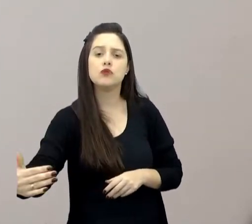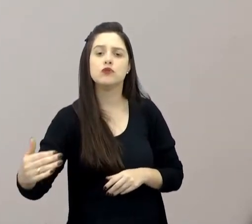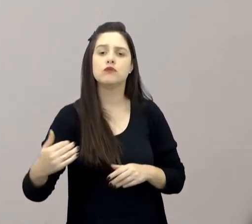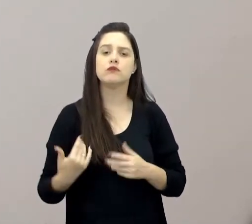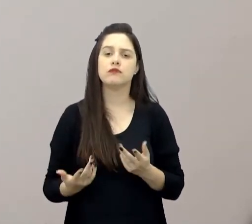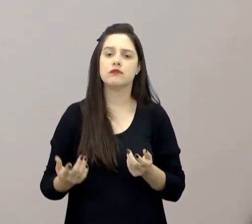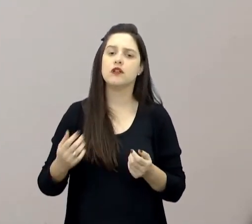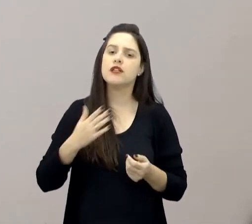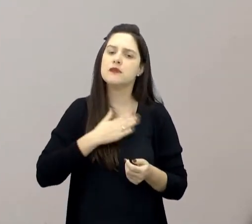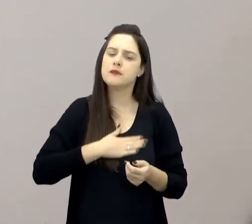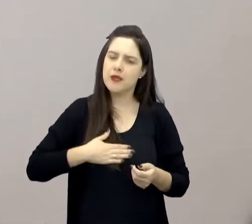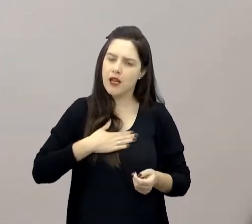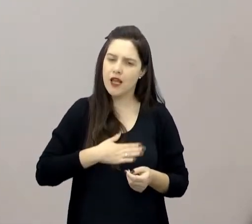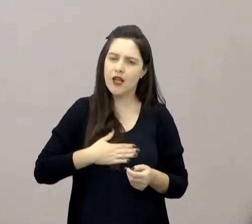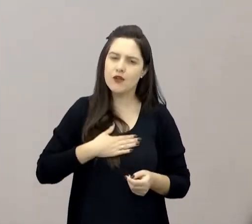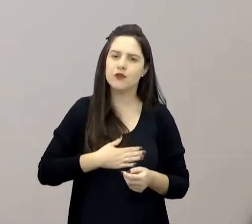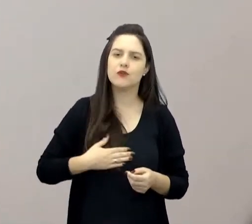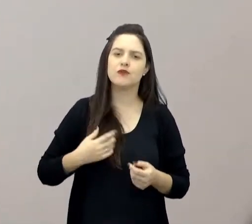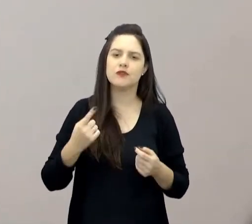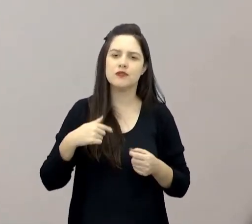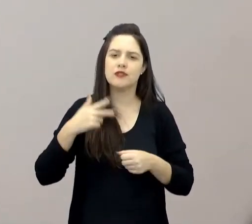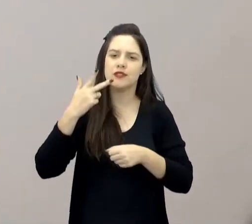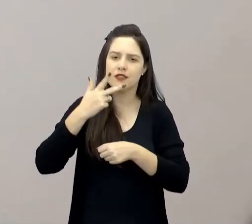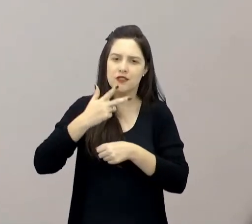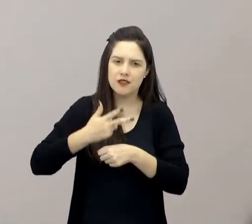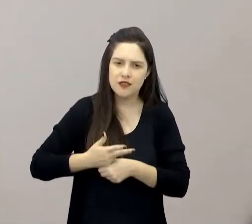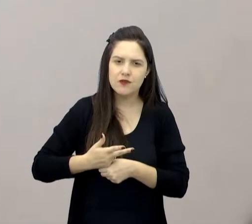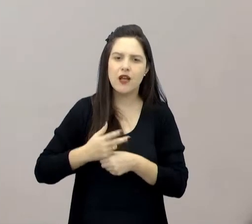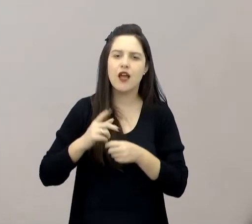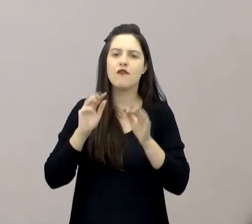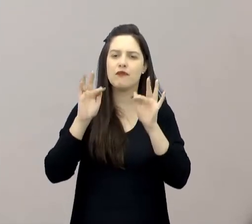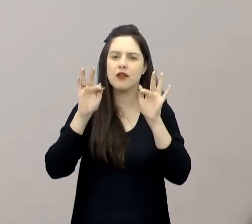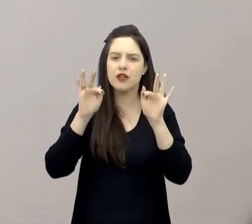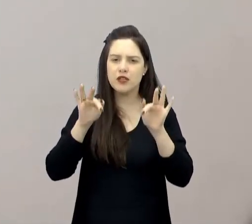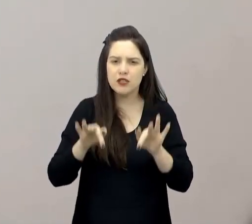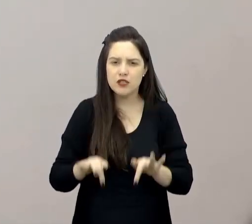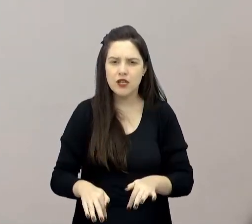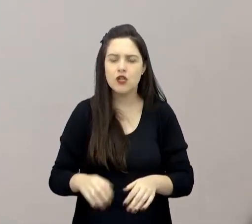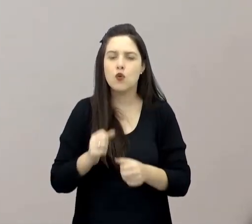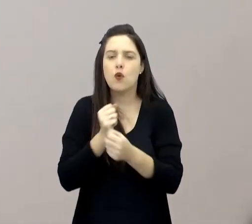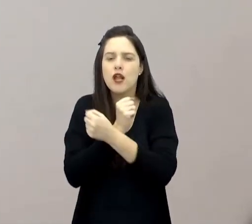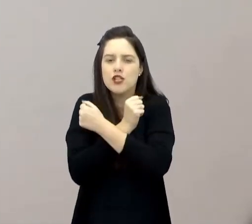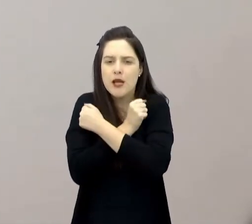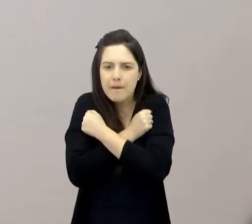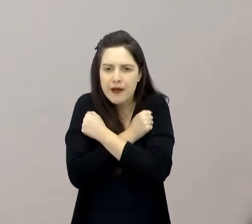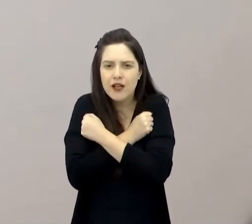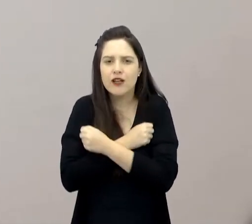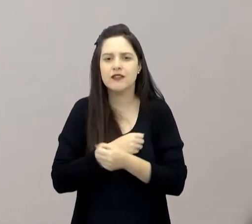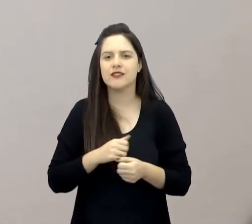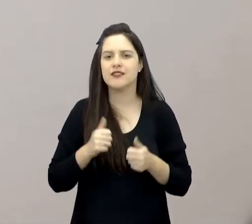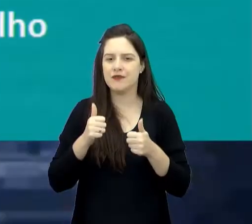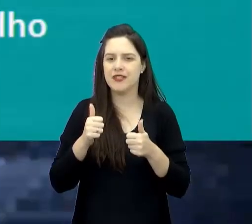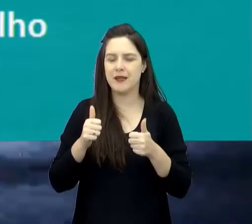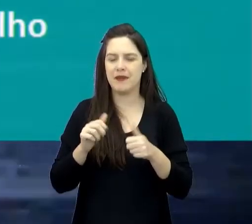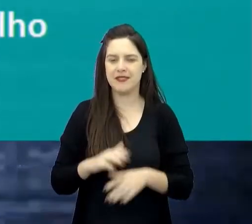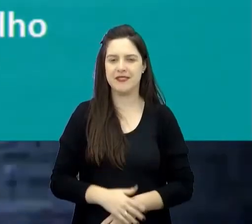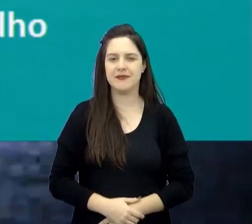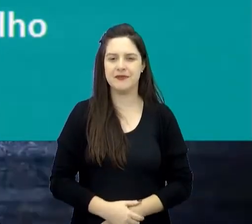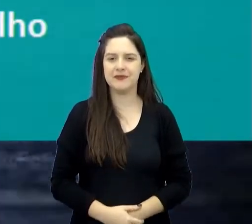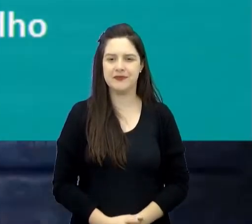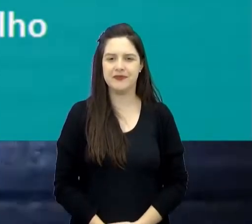futuro. Espero que você tenha gostado desse vídeo. Obrigado por assistir até o final. Um grande abraço e fique em paz.